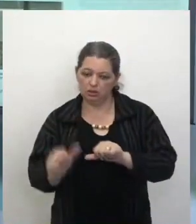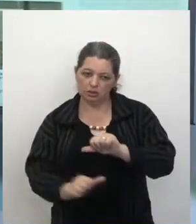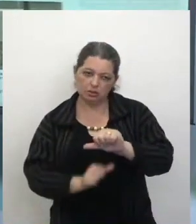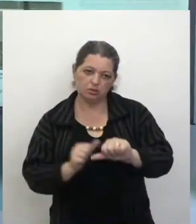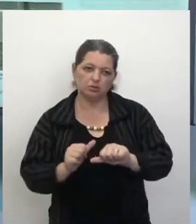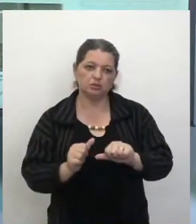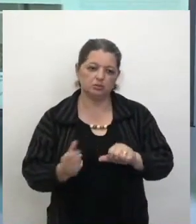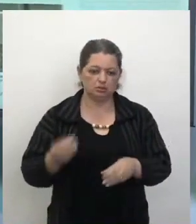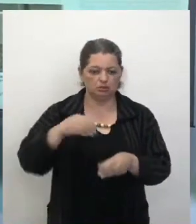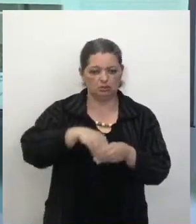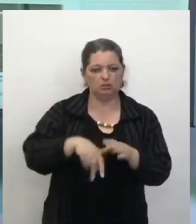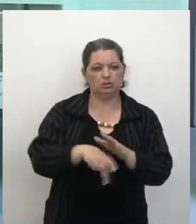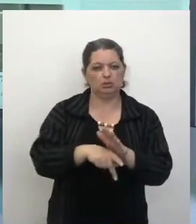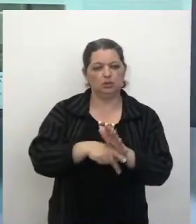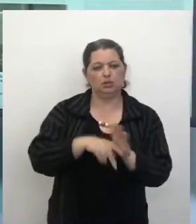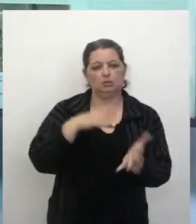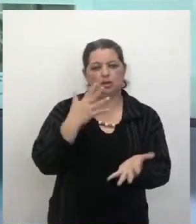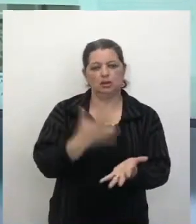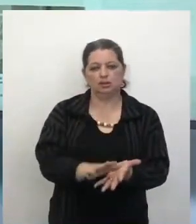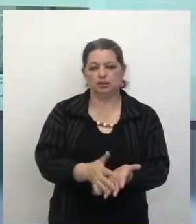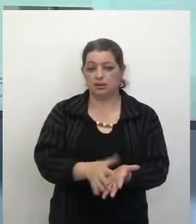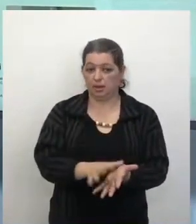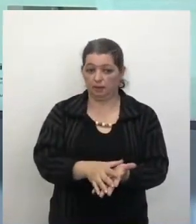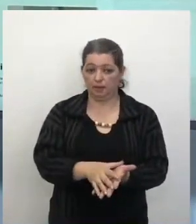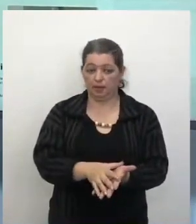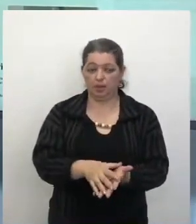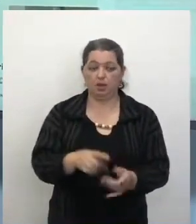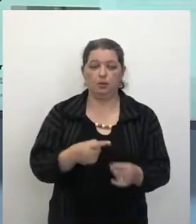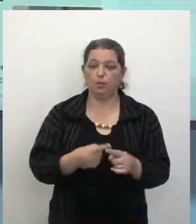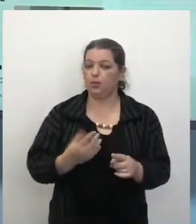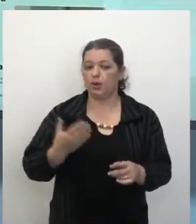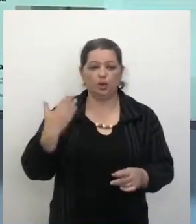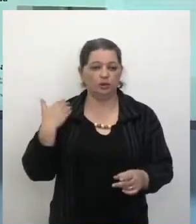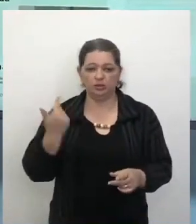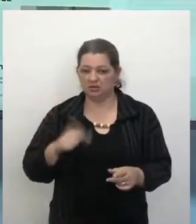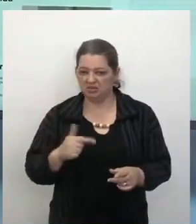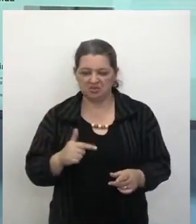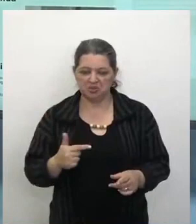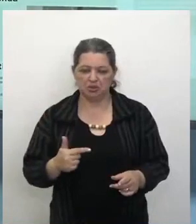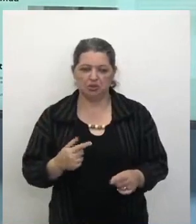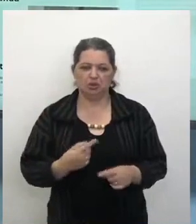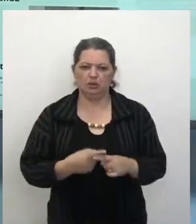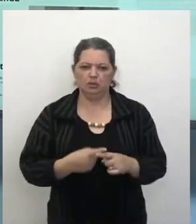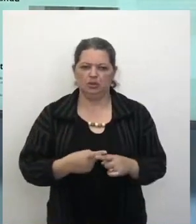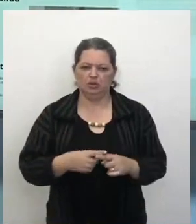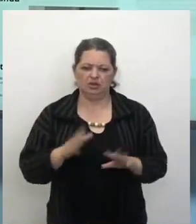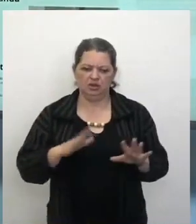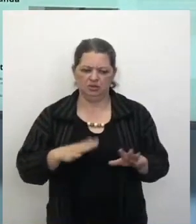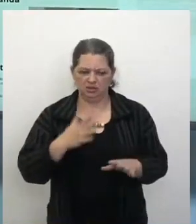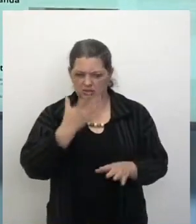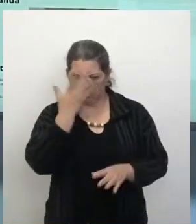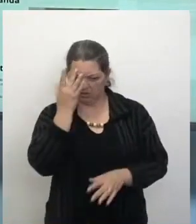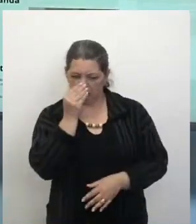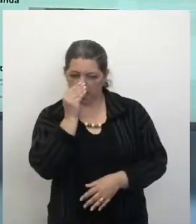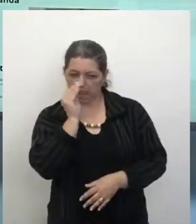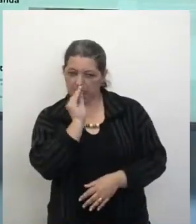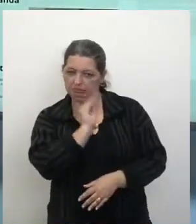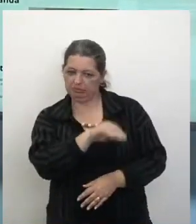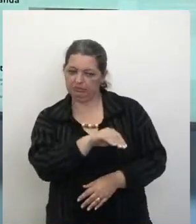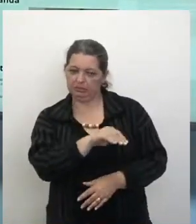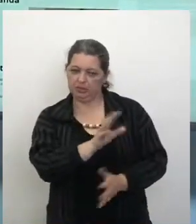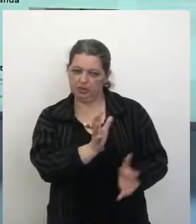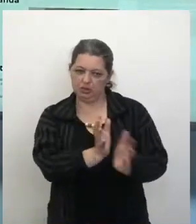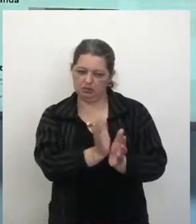incorporou samba algo que antes da era varguista era visto com extremo decidem pela